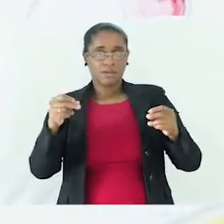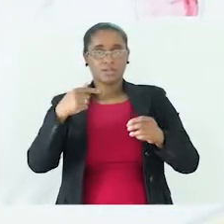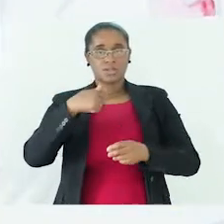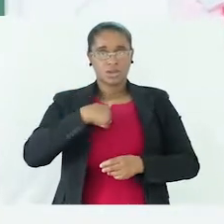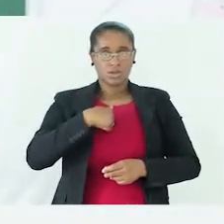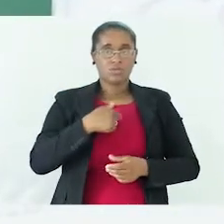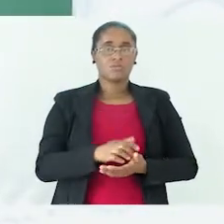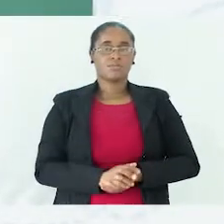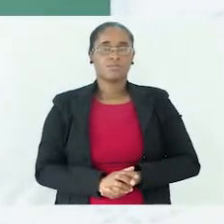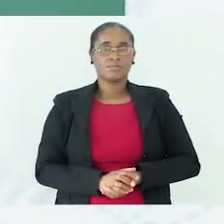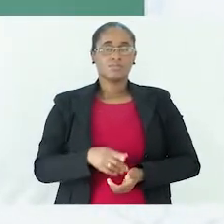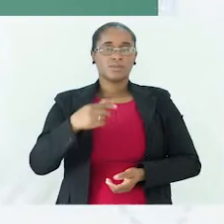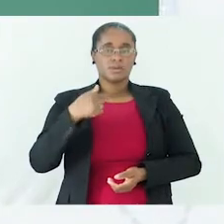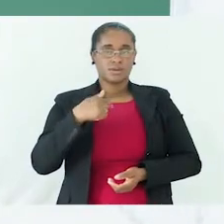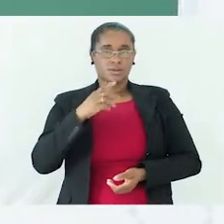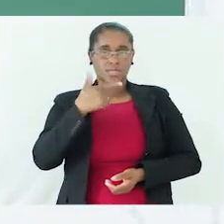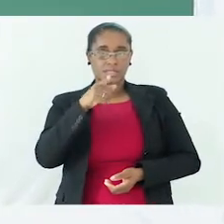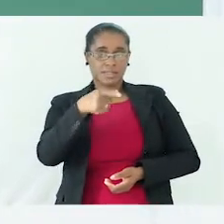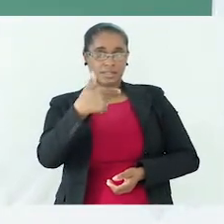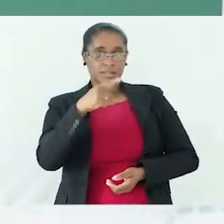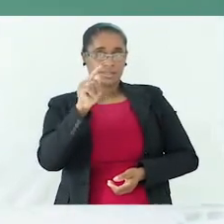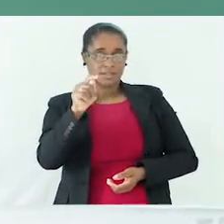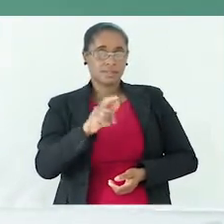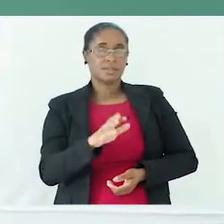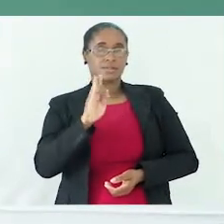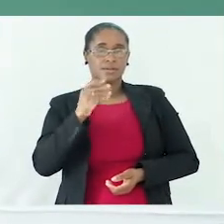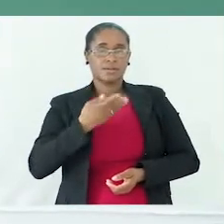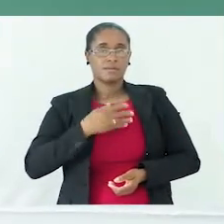eu te fado